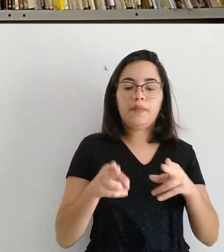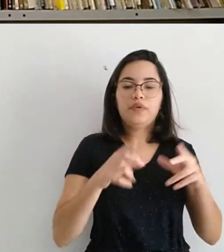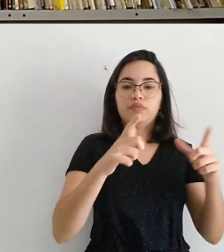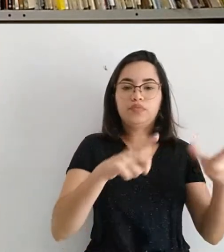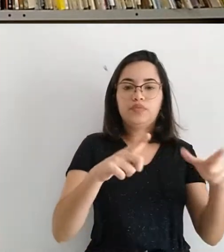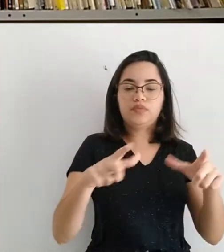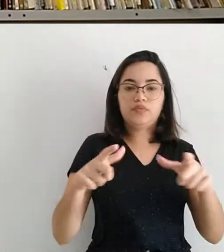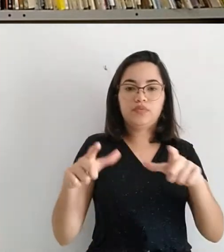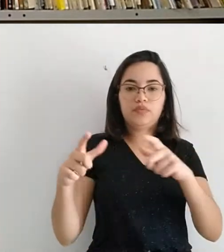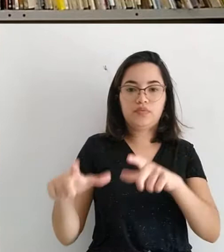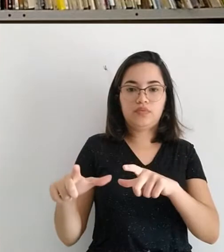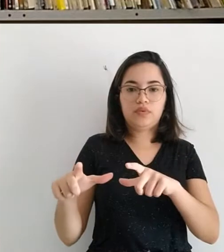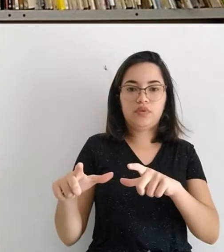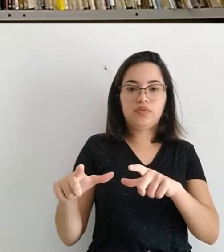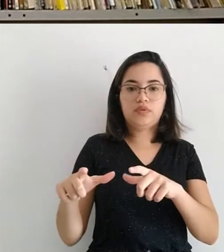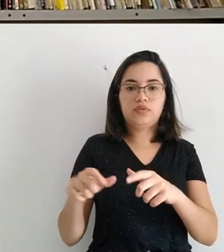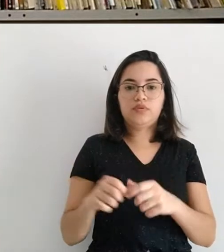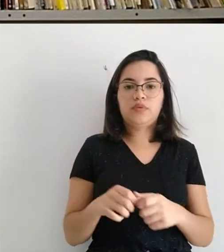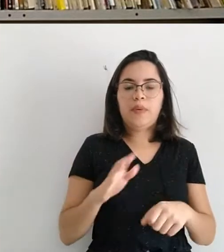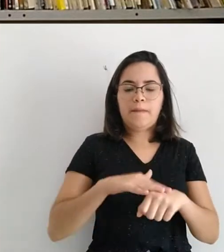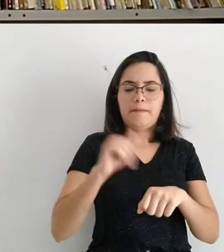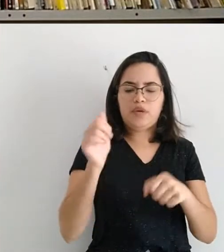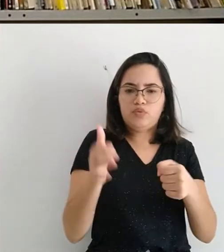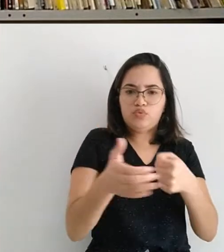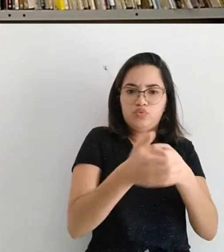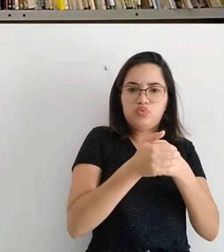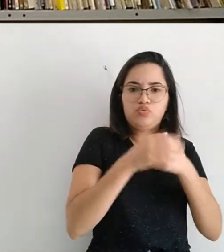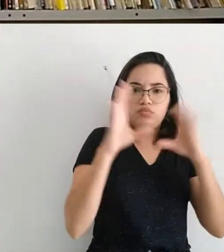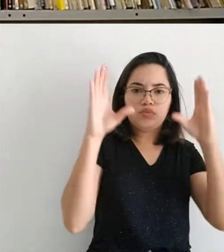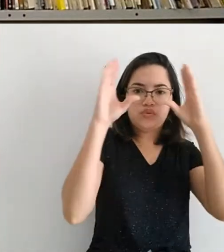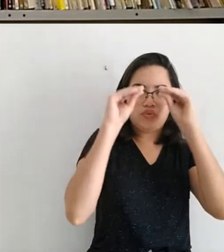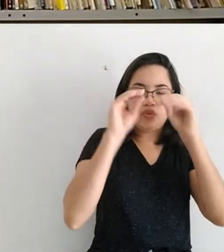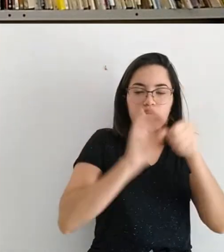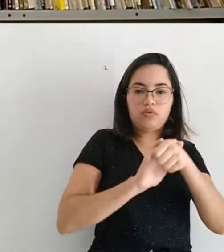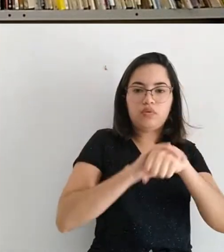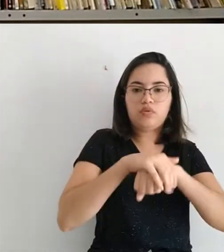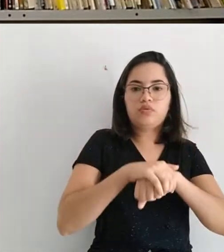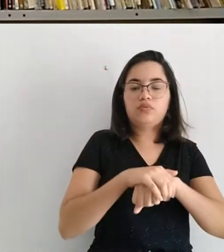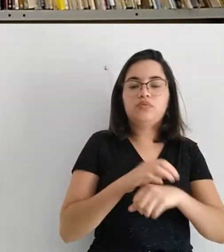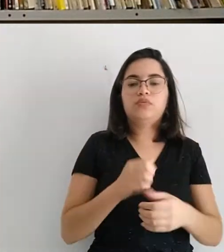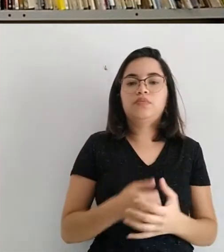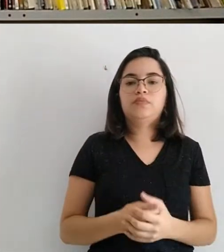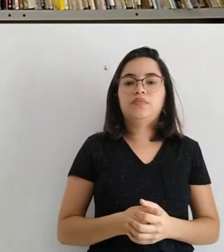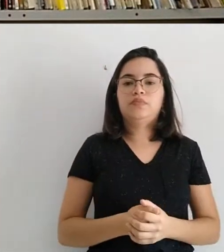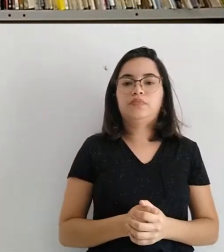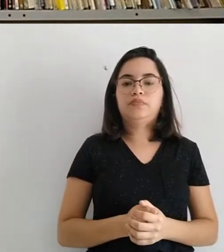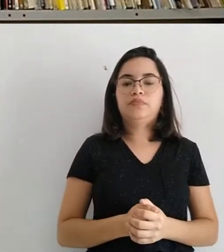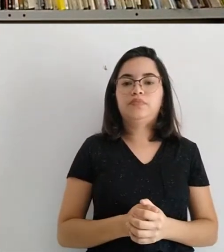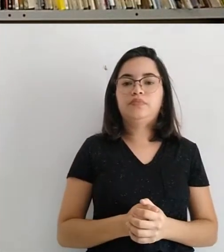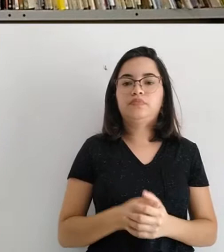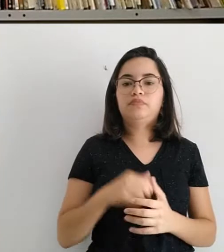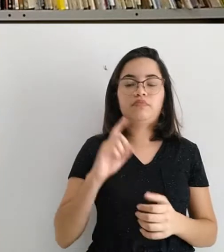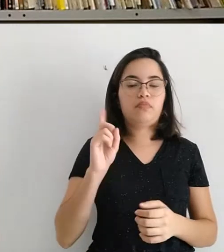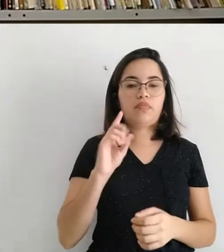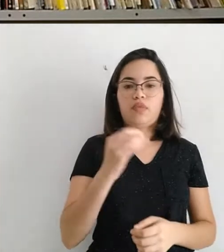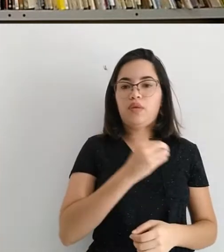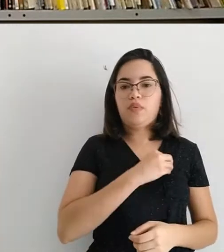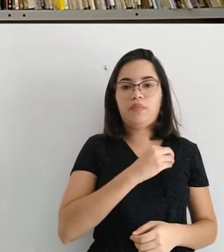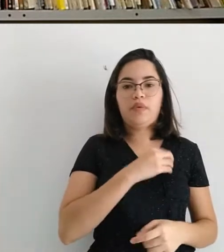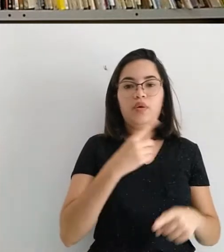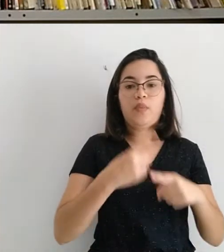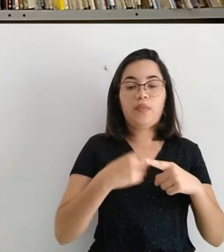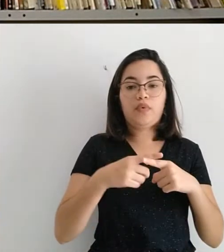em lugares mais ocultos ou na escuridão da noite, não